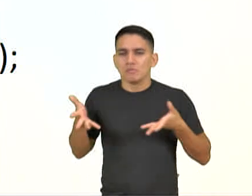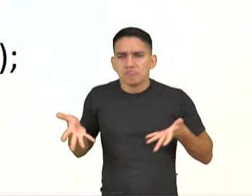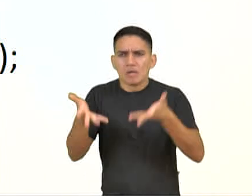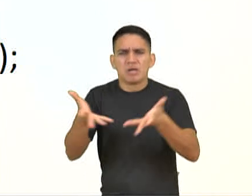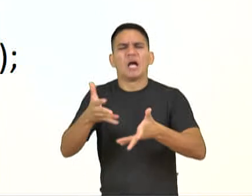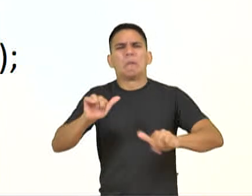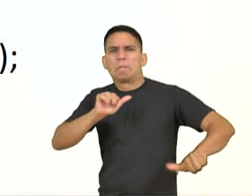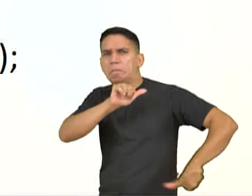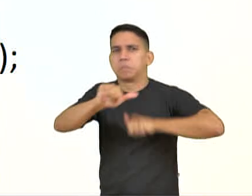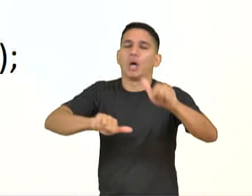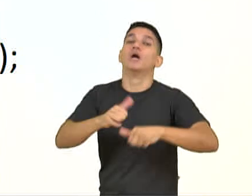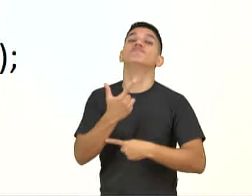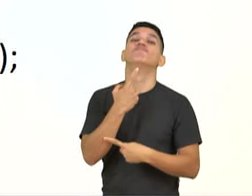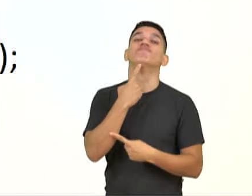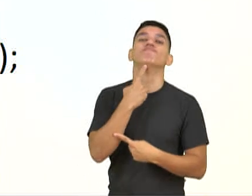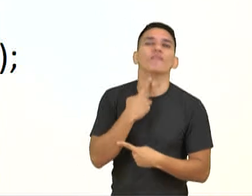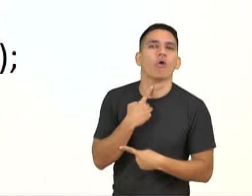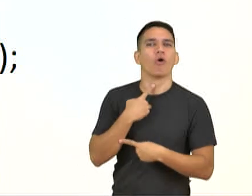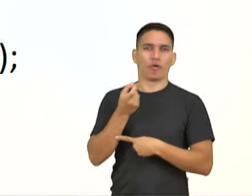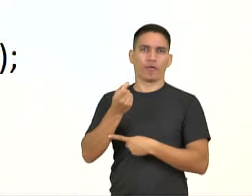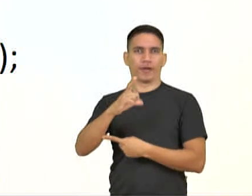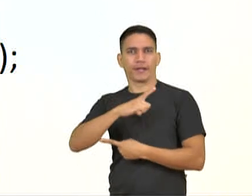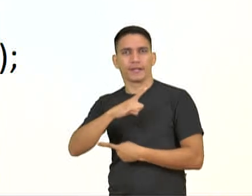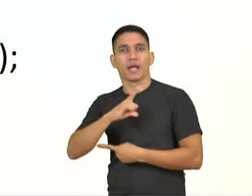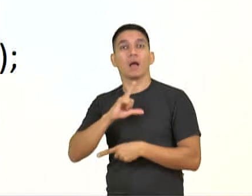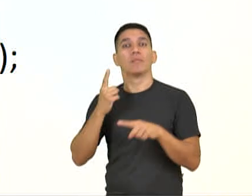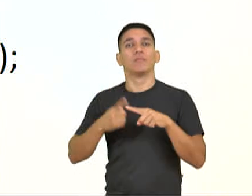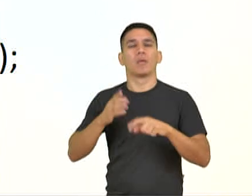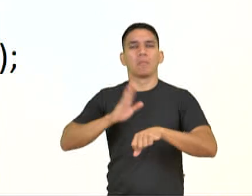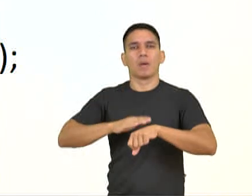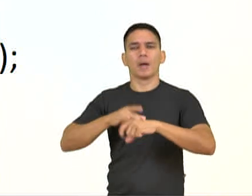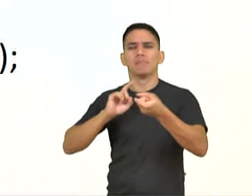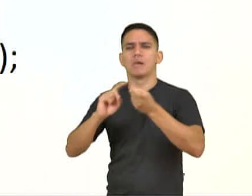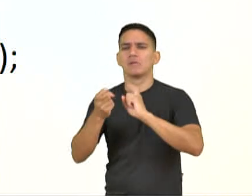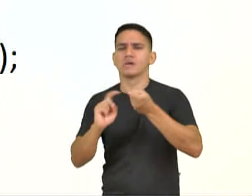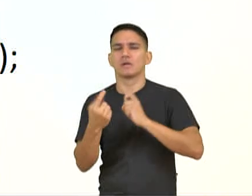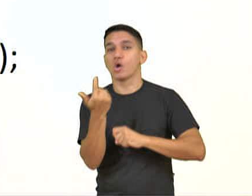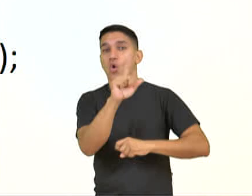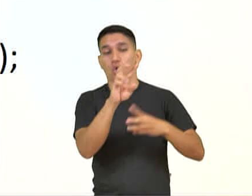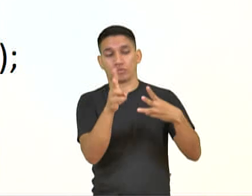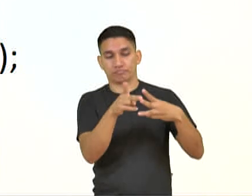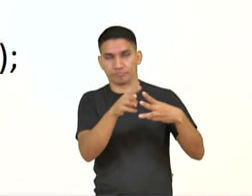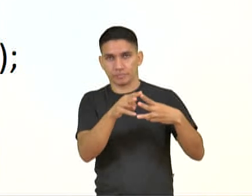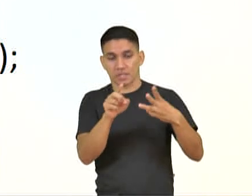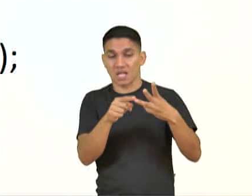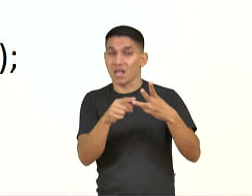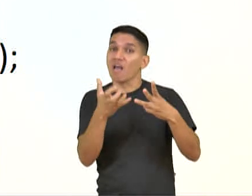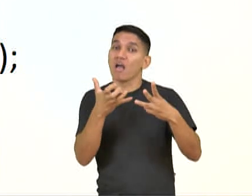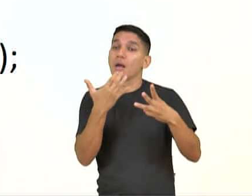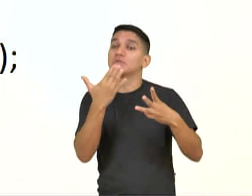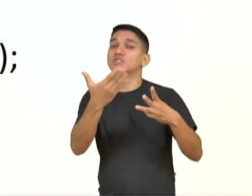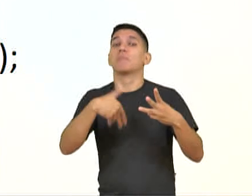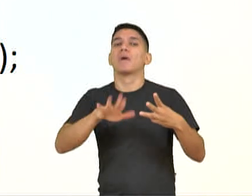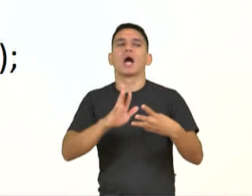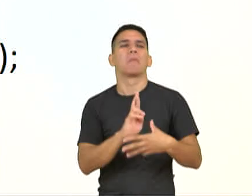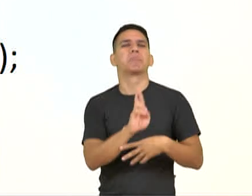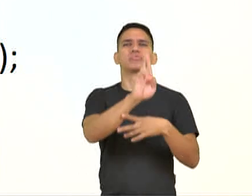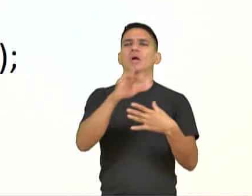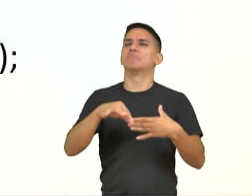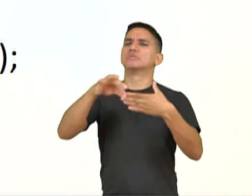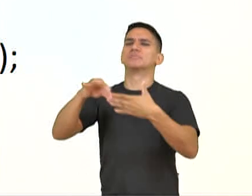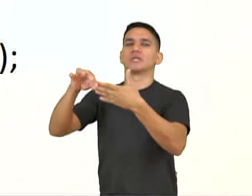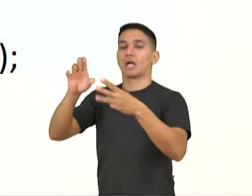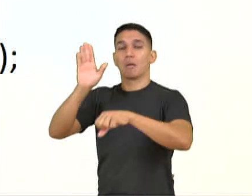grande desejo, né, com relação, quando eles se reúnem com os outros estados, que eles queriam mais representatividade. Eles acabam